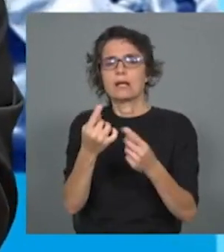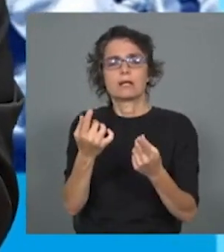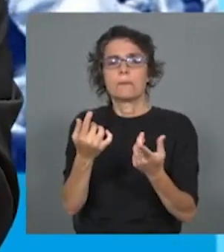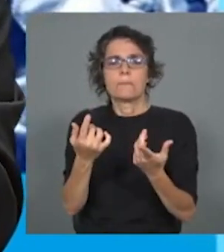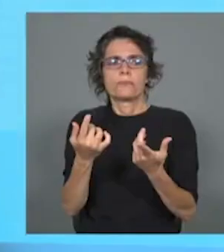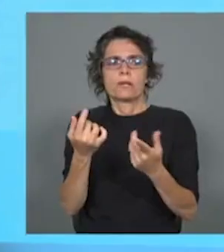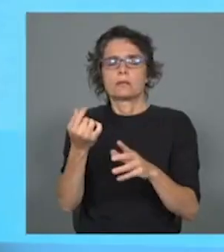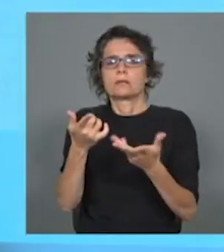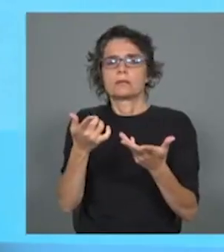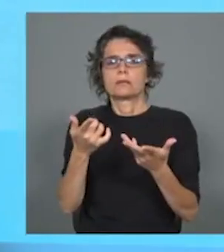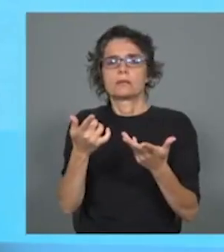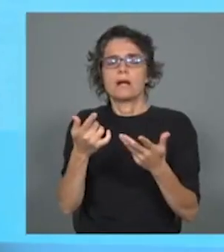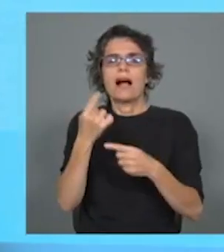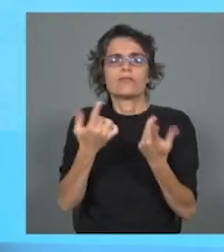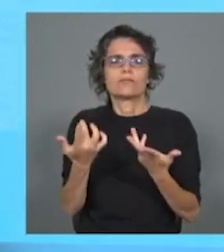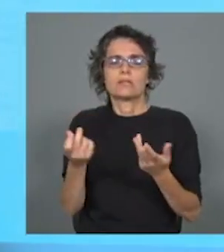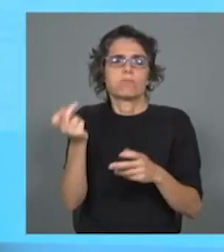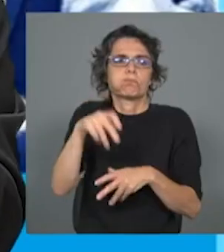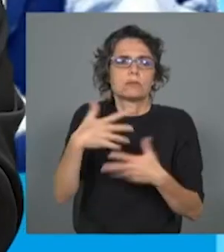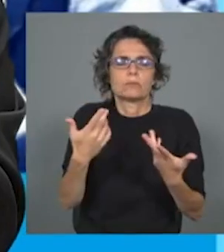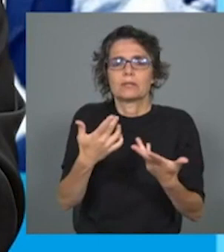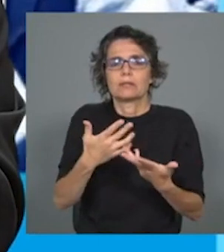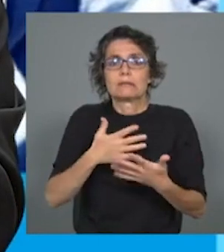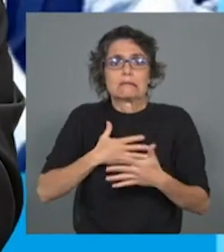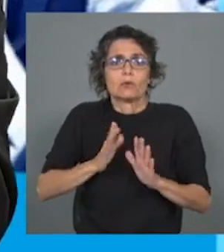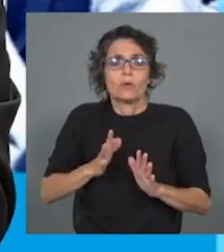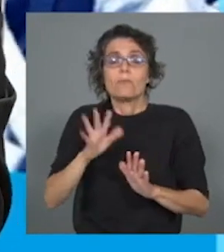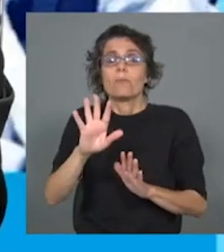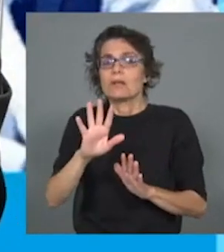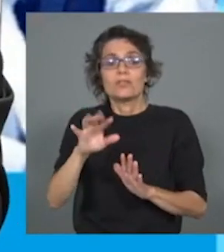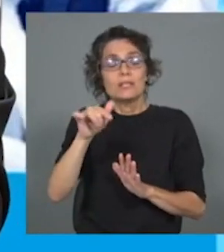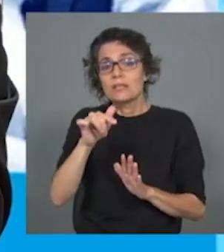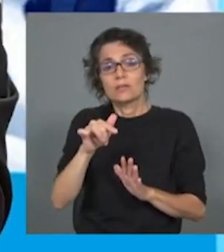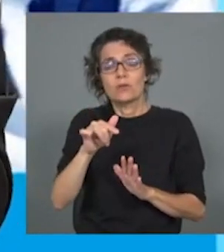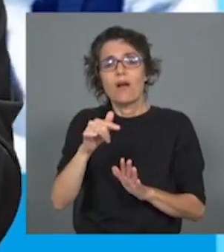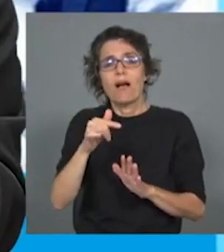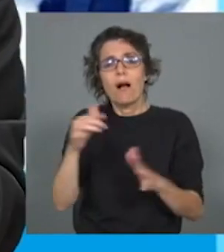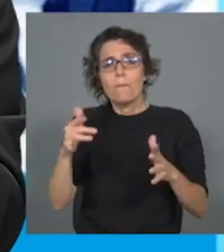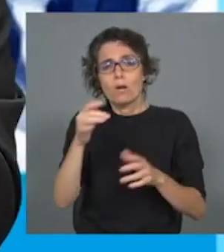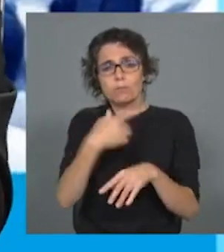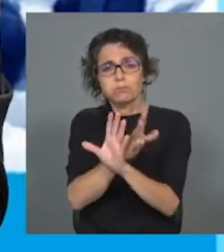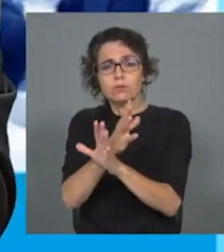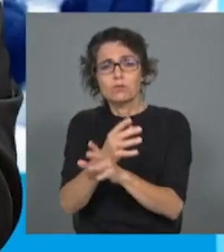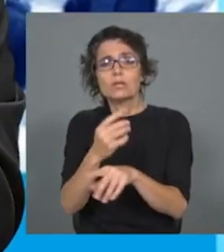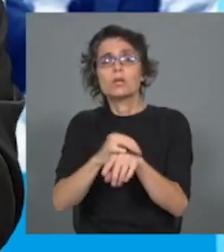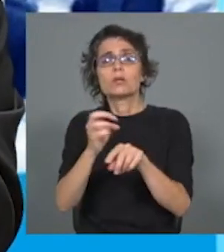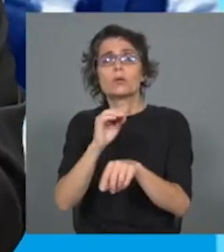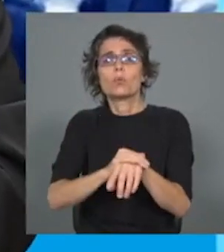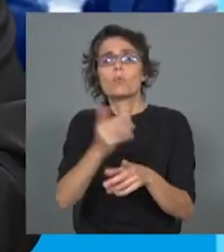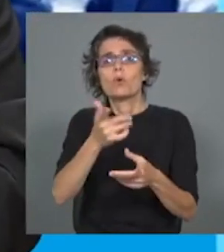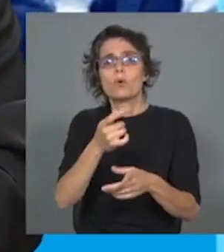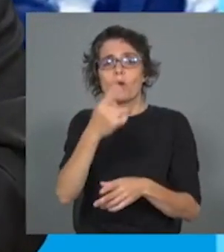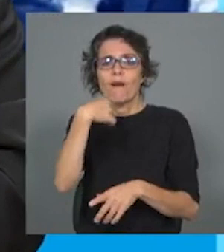incêndios. Mas nós sabemos que mais de metade dos incêndios são causados por erro humano, seja propositado ou não. E por isso um